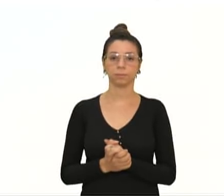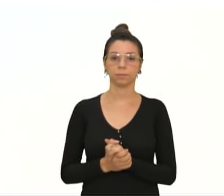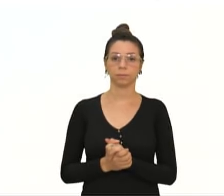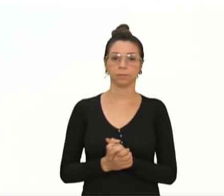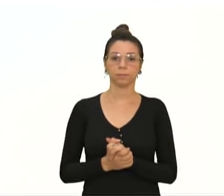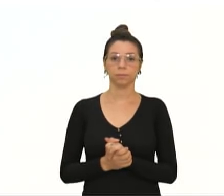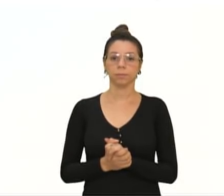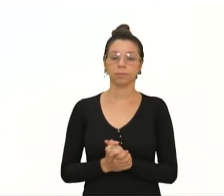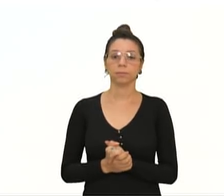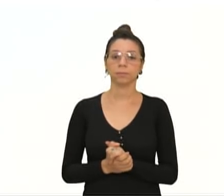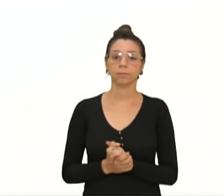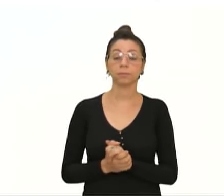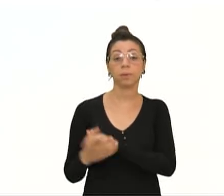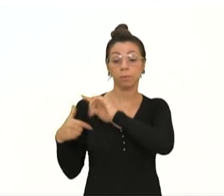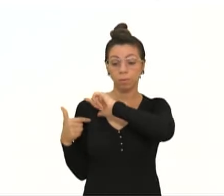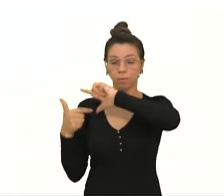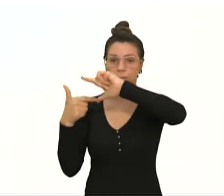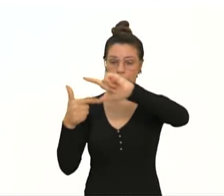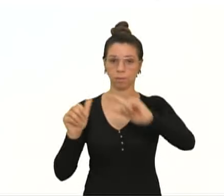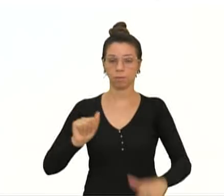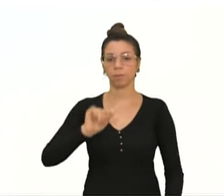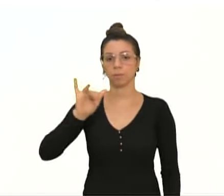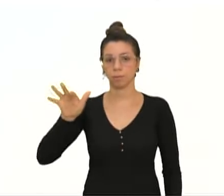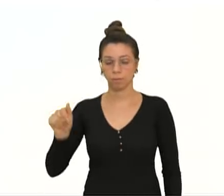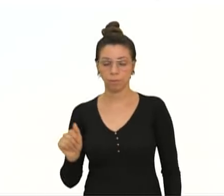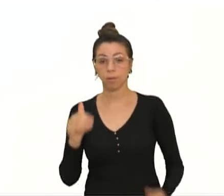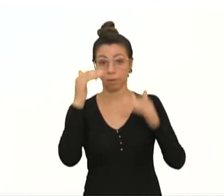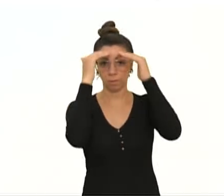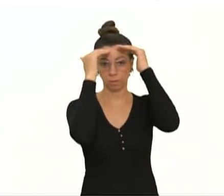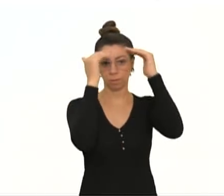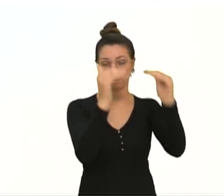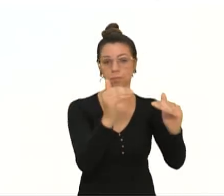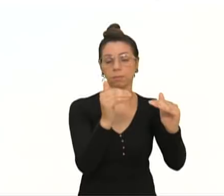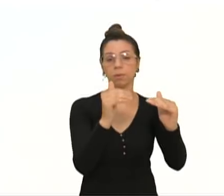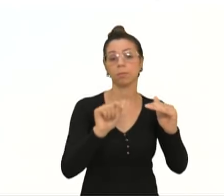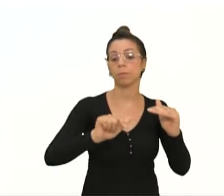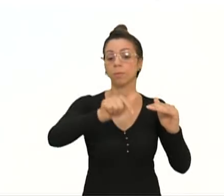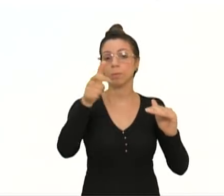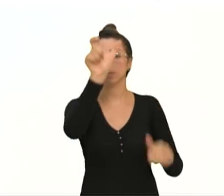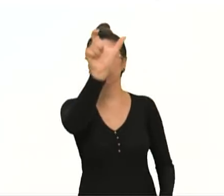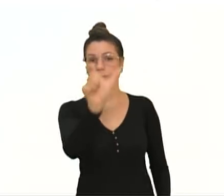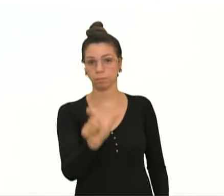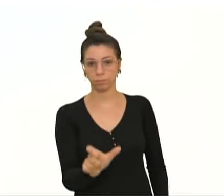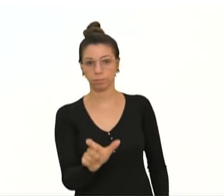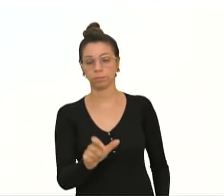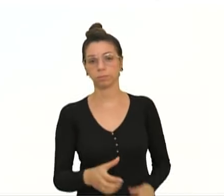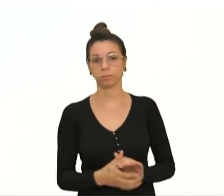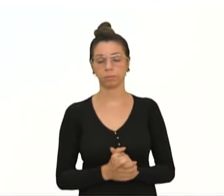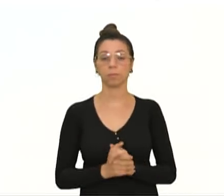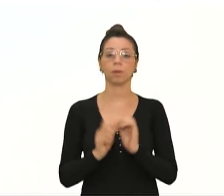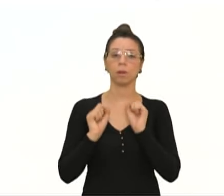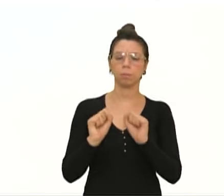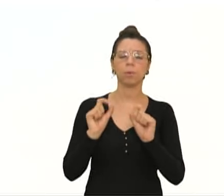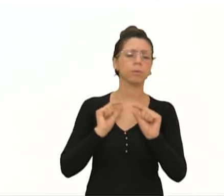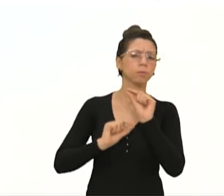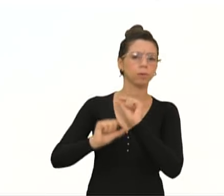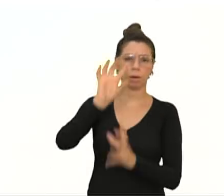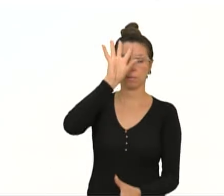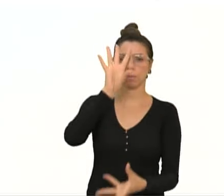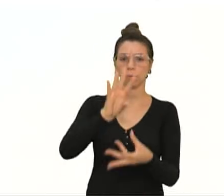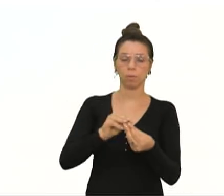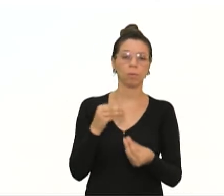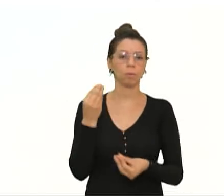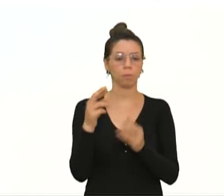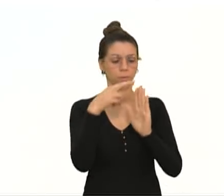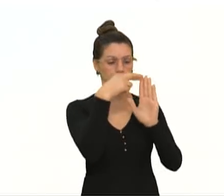fundamento tradicional africano articula um respeito básico pelos outros. Ele pode ser interpretado tanto como